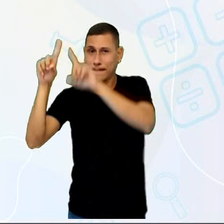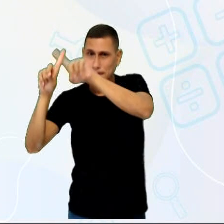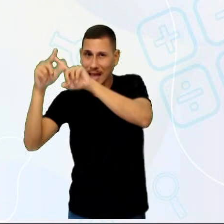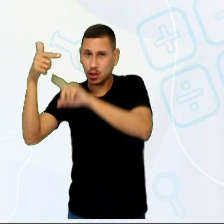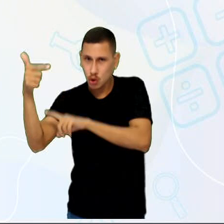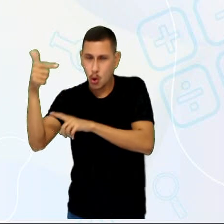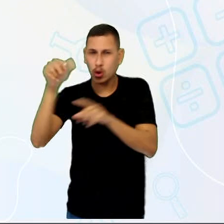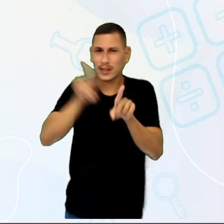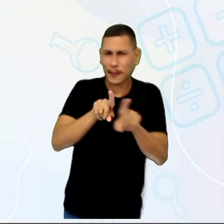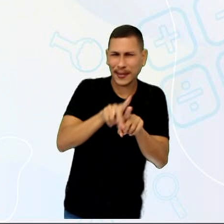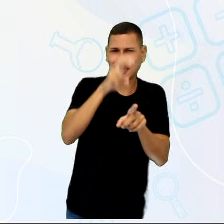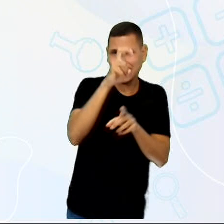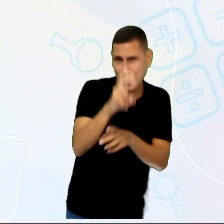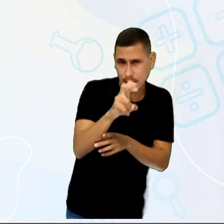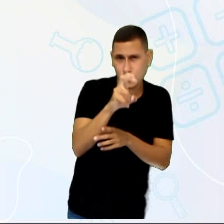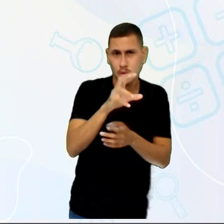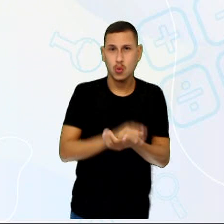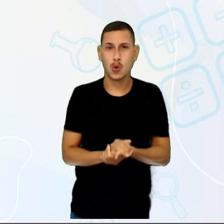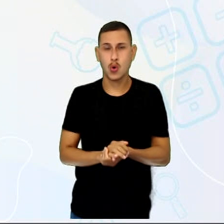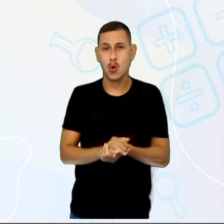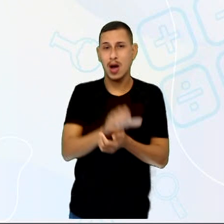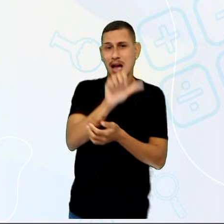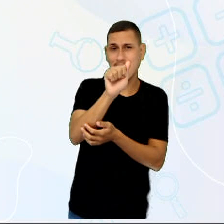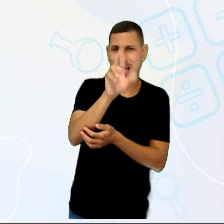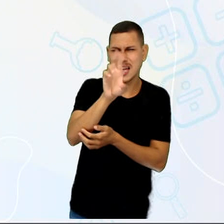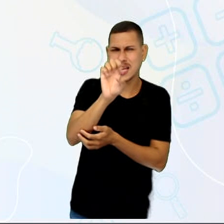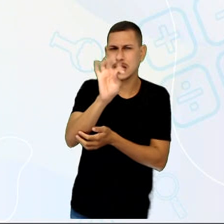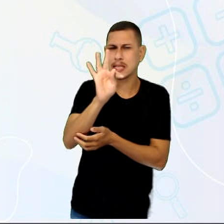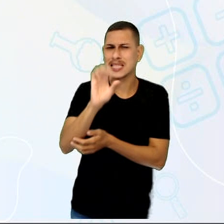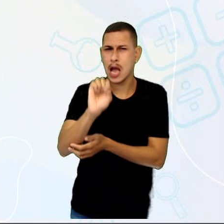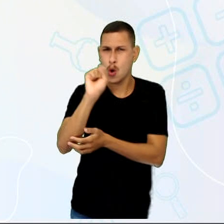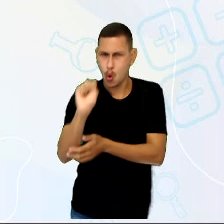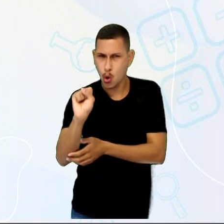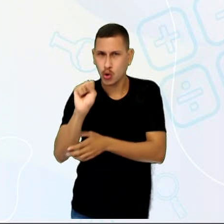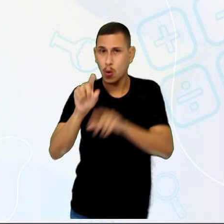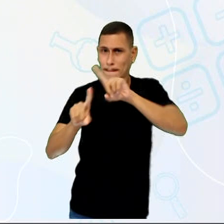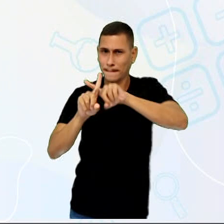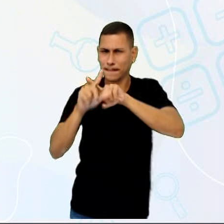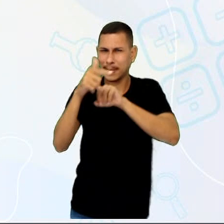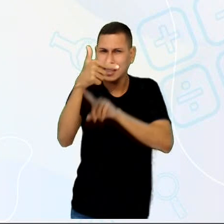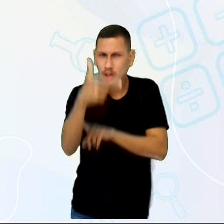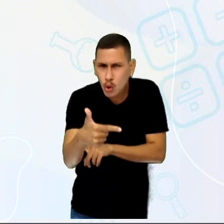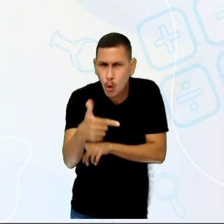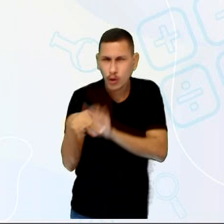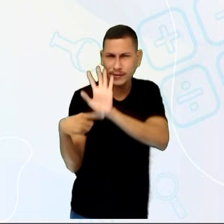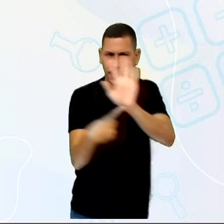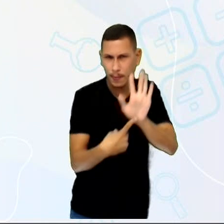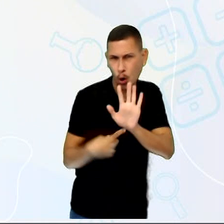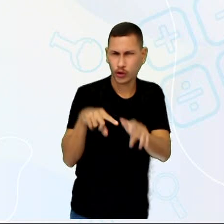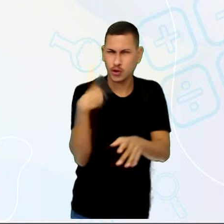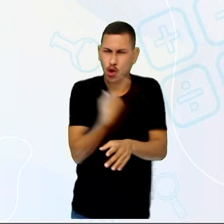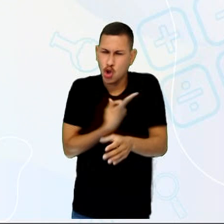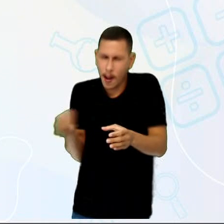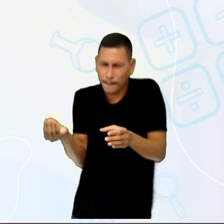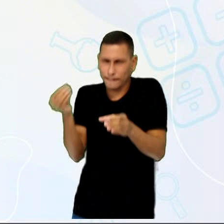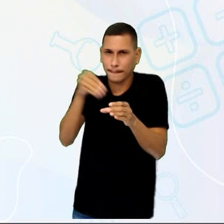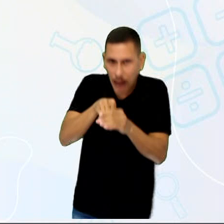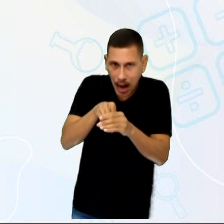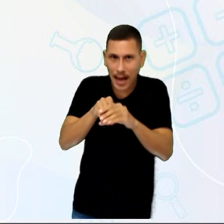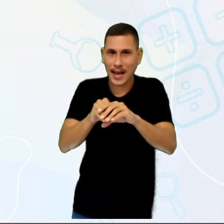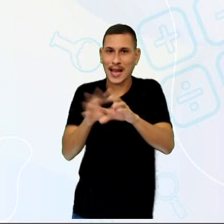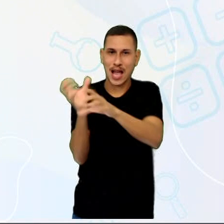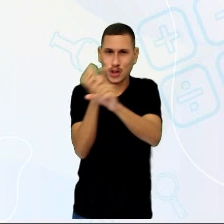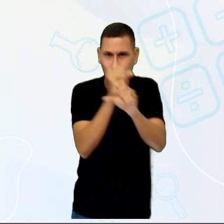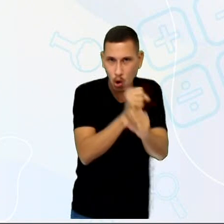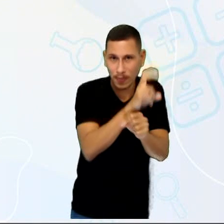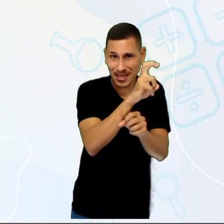faces também são 5, as arestas são 8 e mais 2 que está ali dizendo que a gente vai inserir essa soma, né?